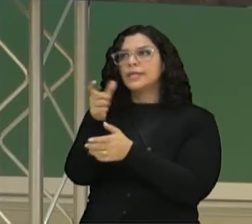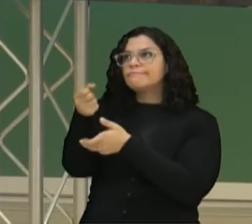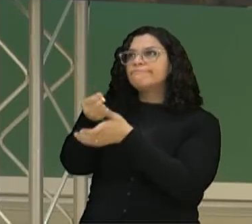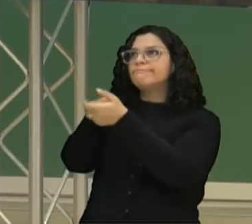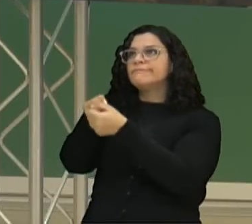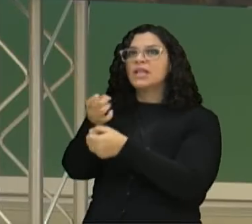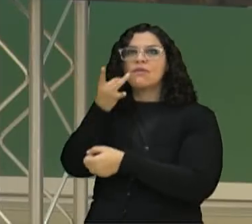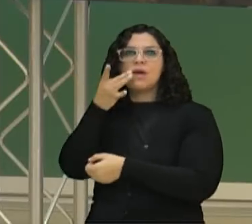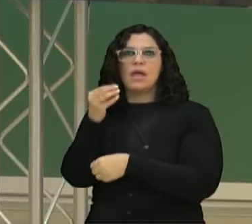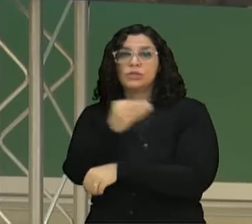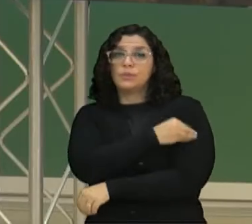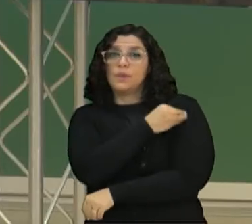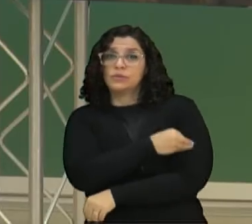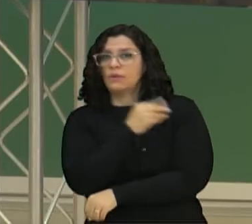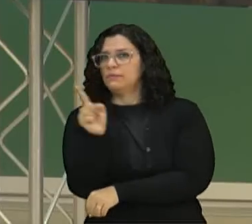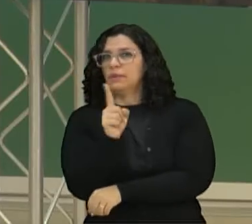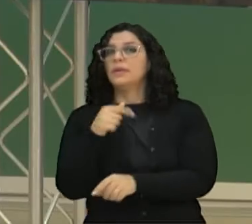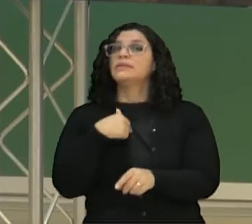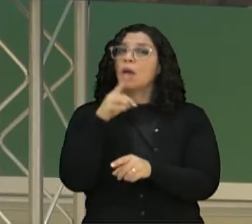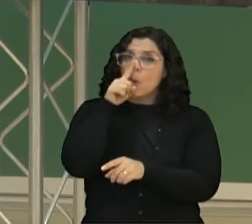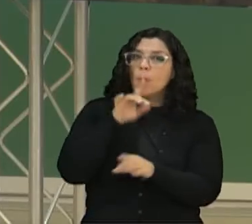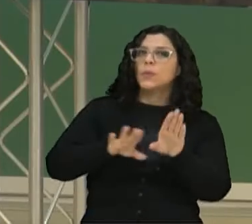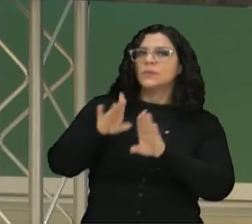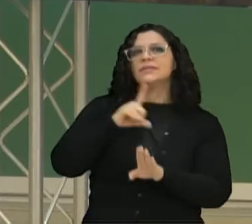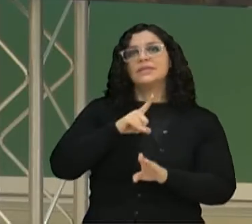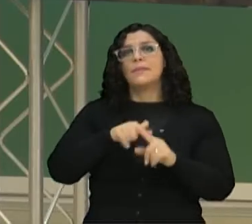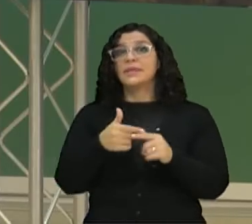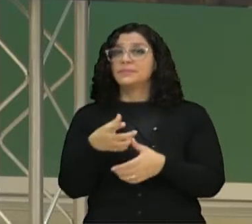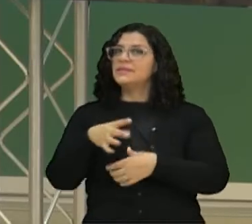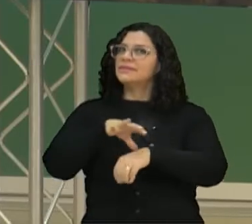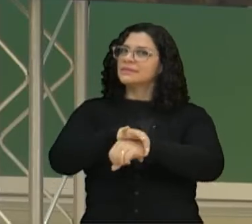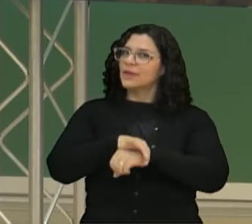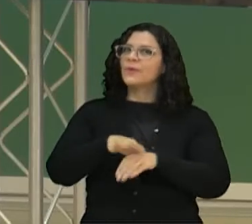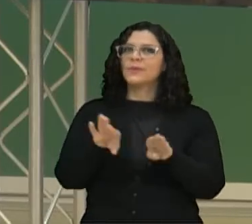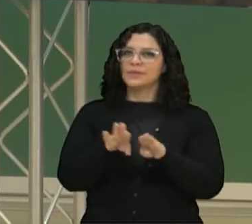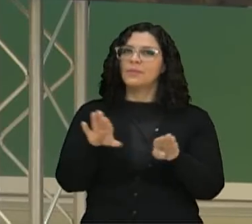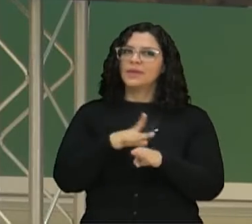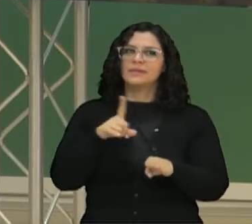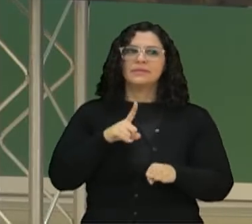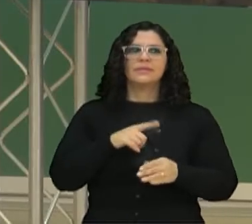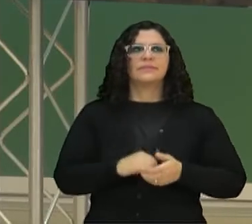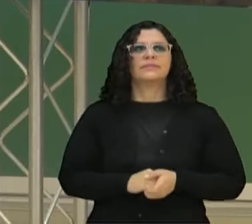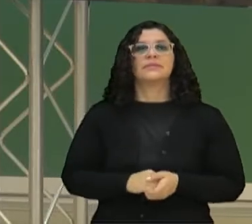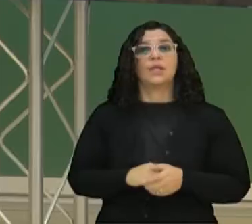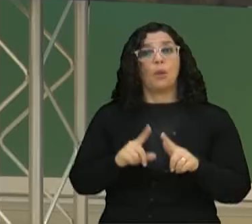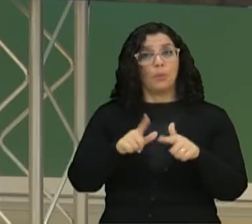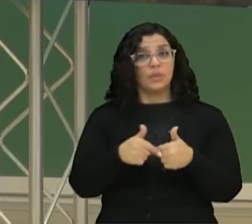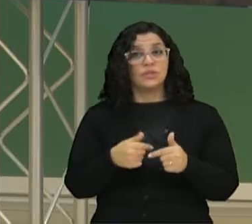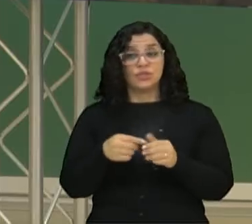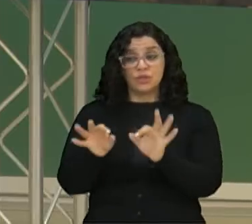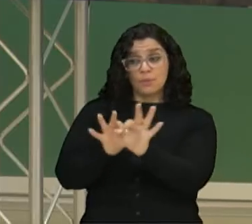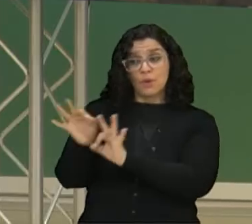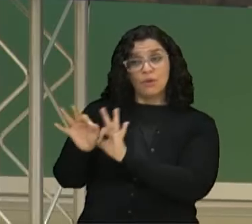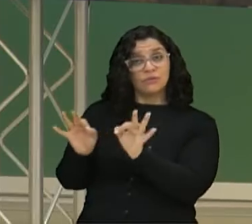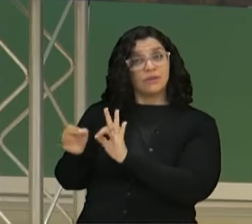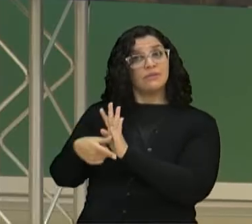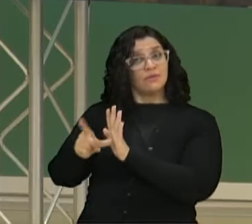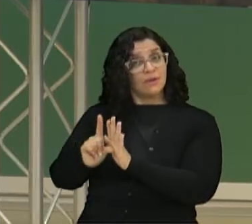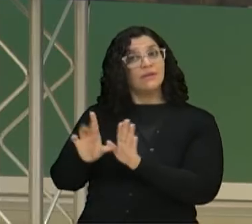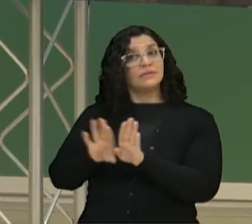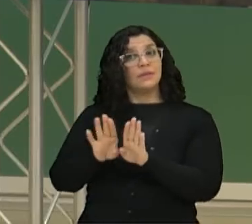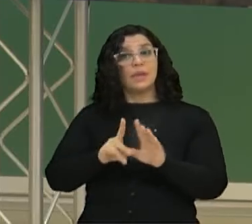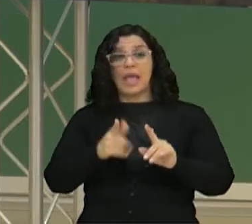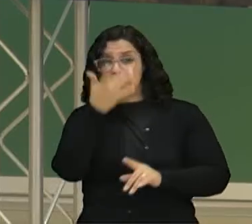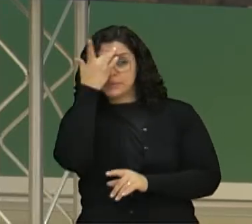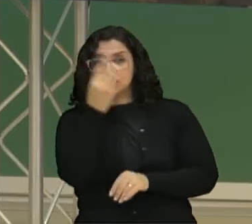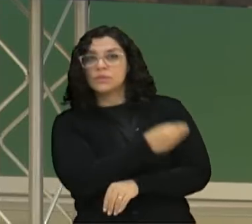machuquem. Então tem risco? Tem, mas é um risco com segurança, né? Ele é previsto, né, o risco para que